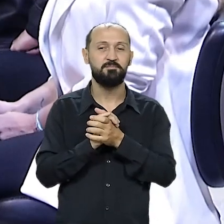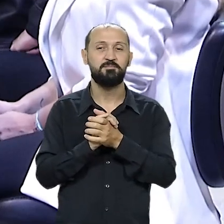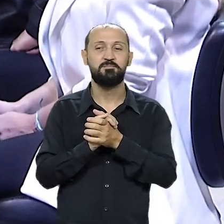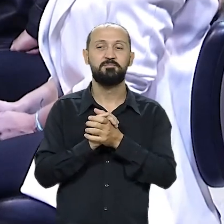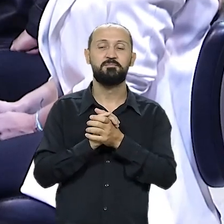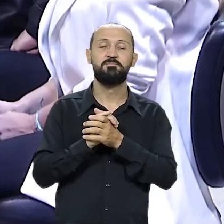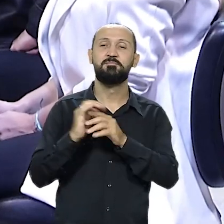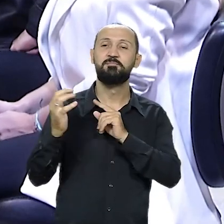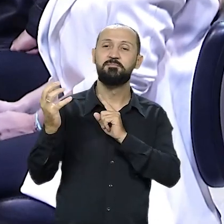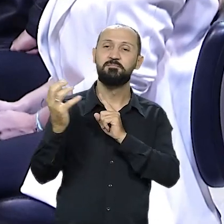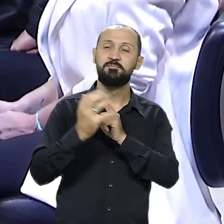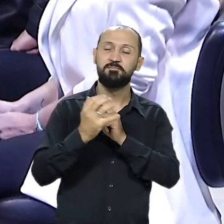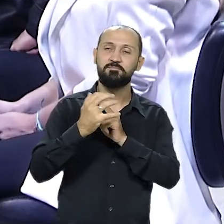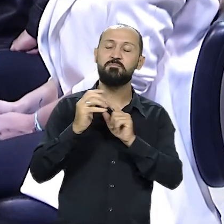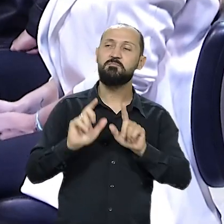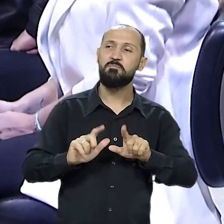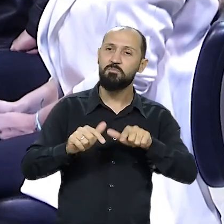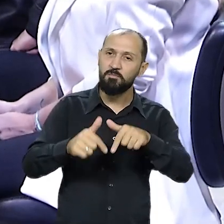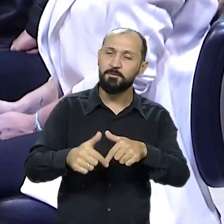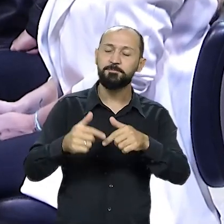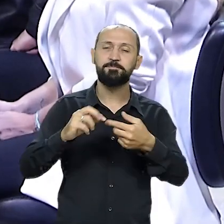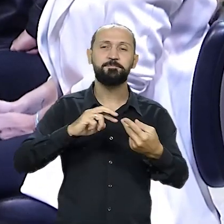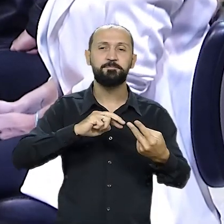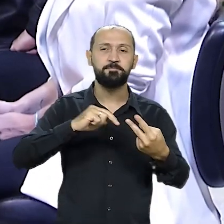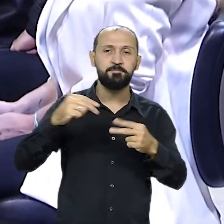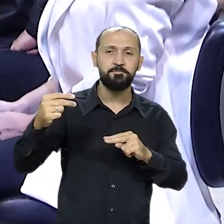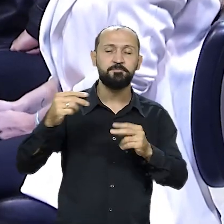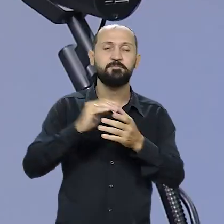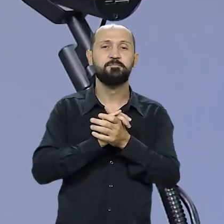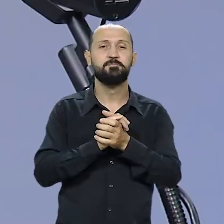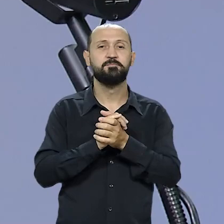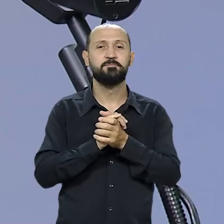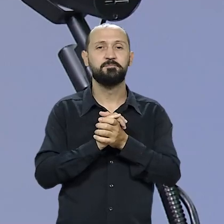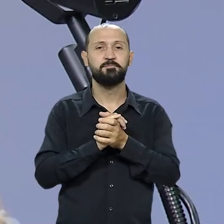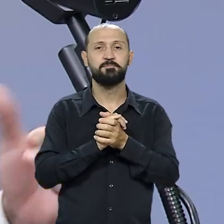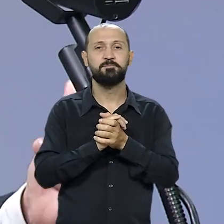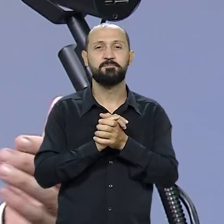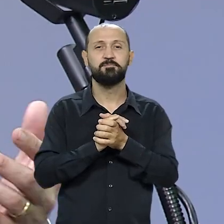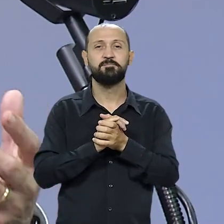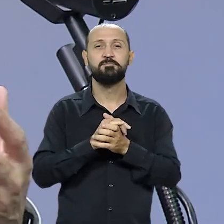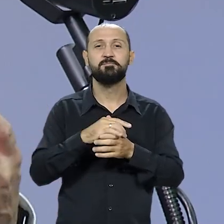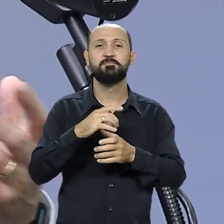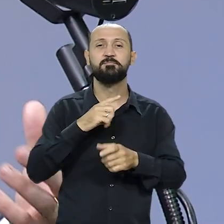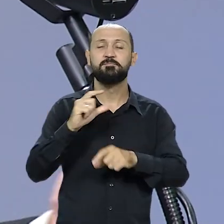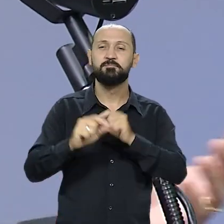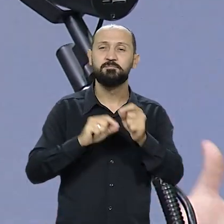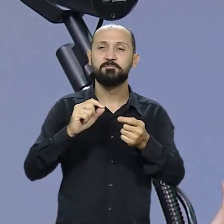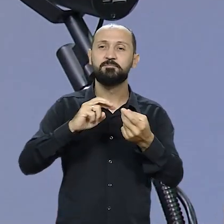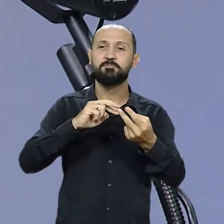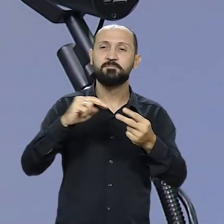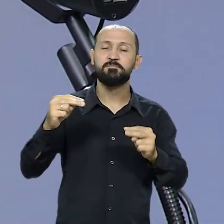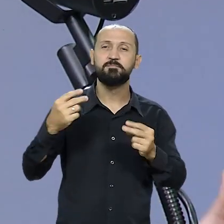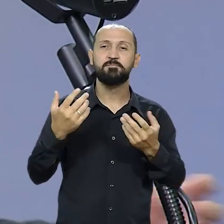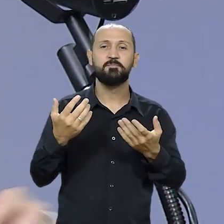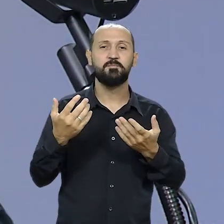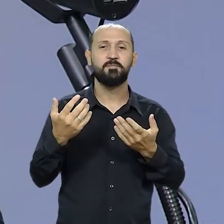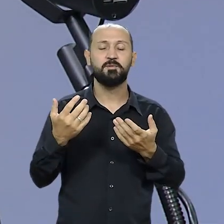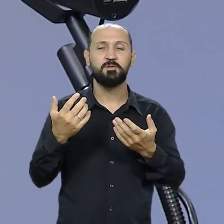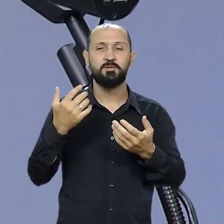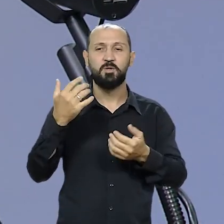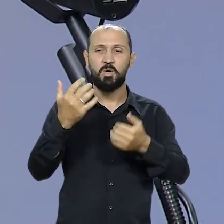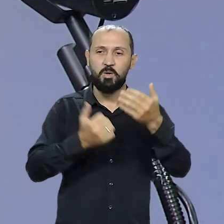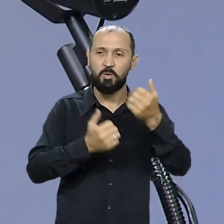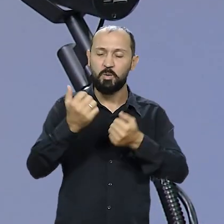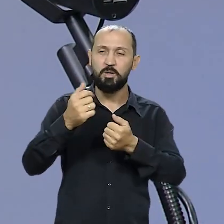Então, estimular ações de genética, levar uma genética como esta,